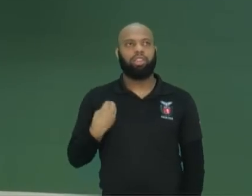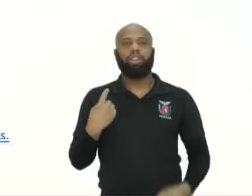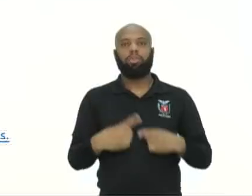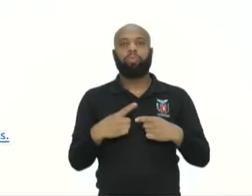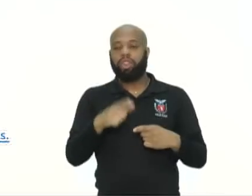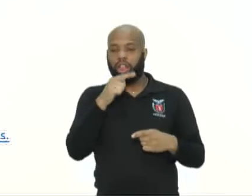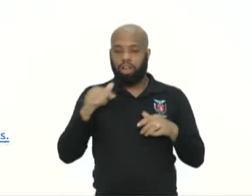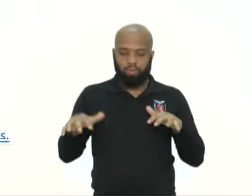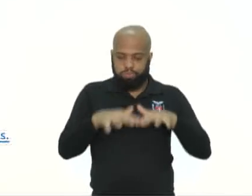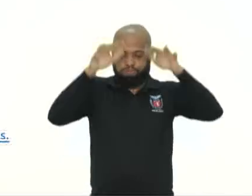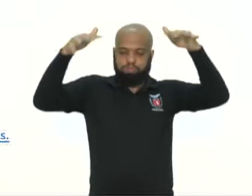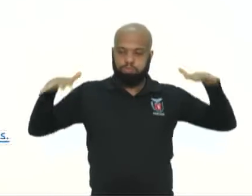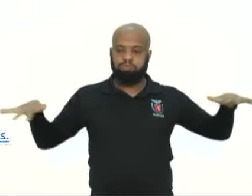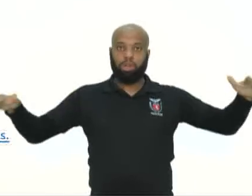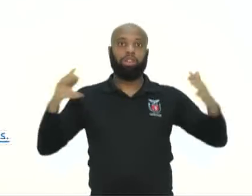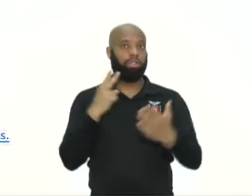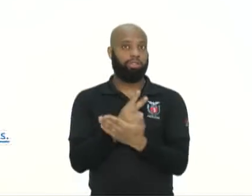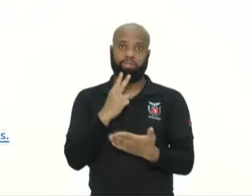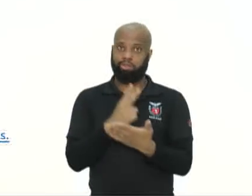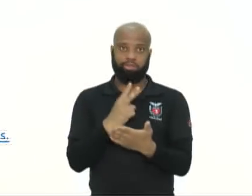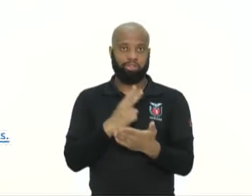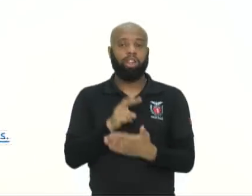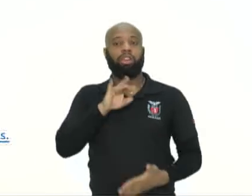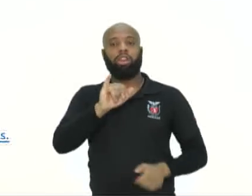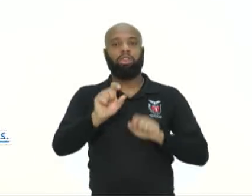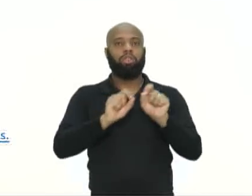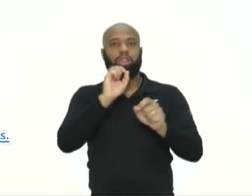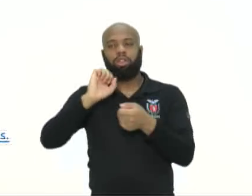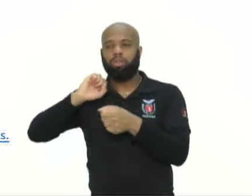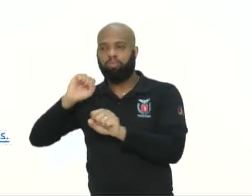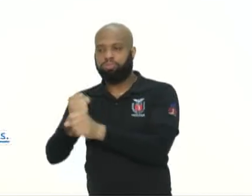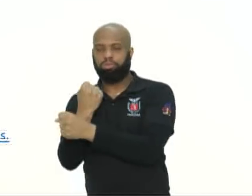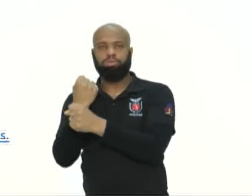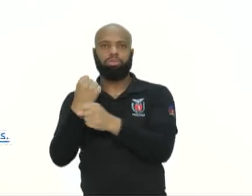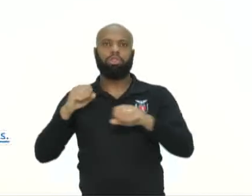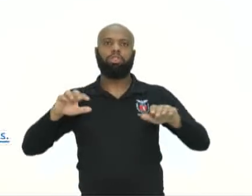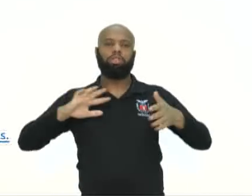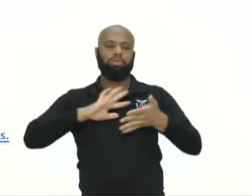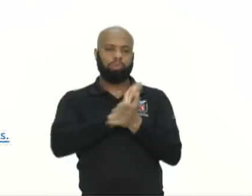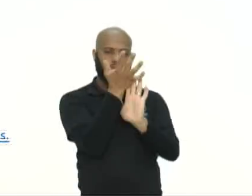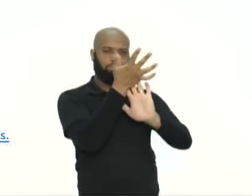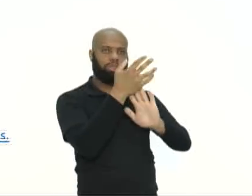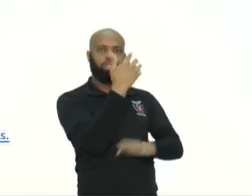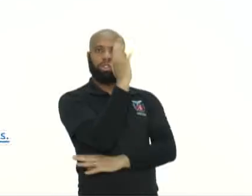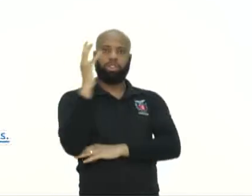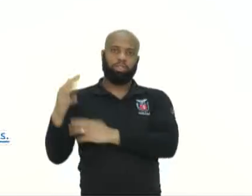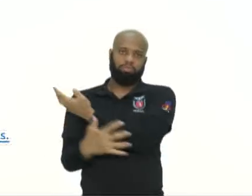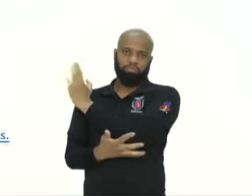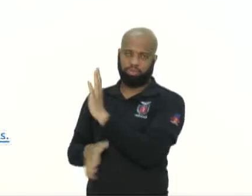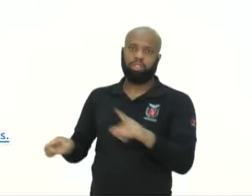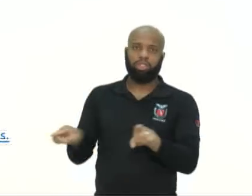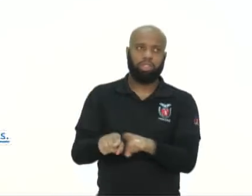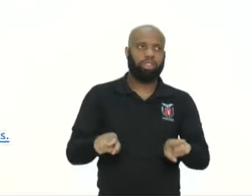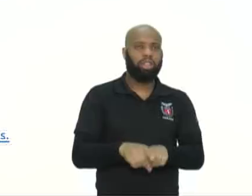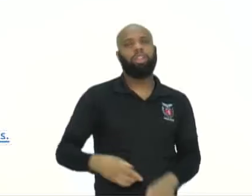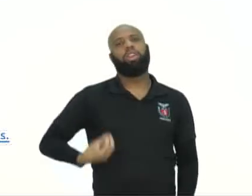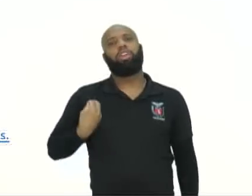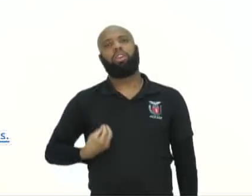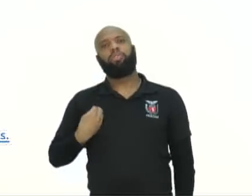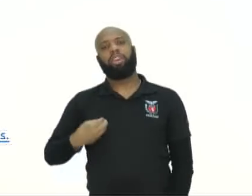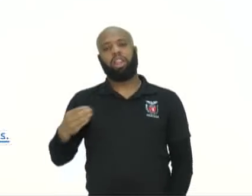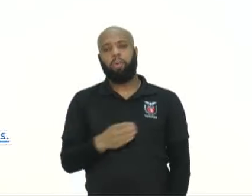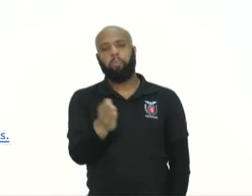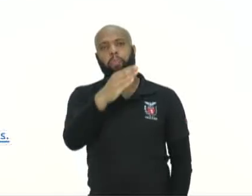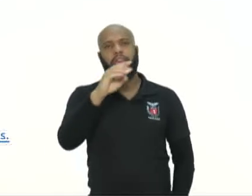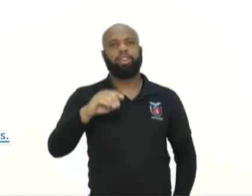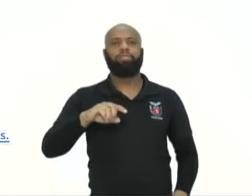alagamento permanente vai fazer o quê? A destruição de milhões de árvores e comprometer a vida de muitos